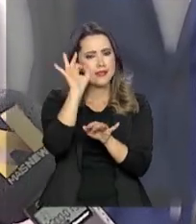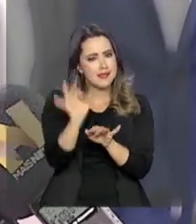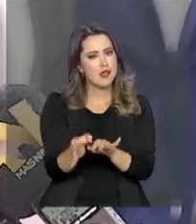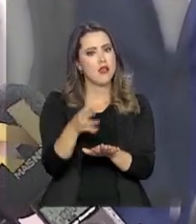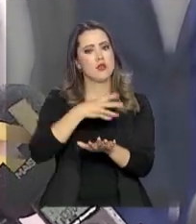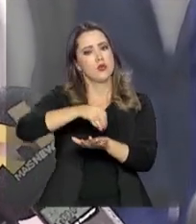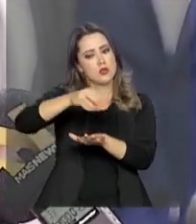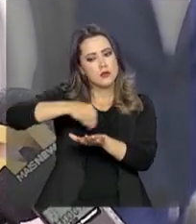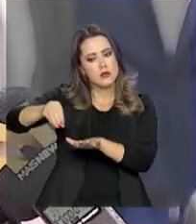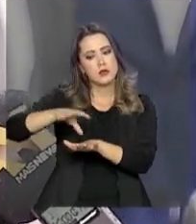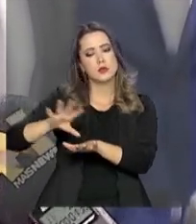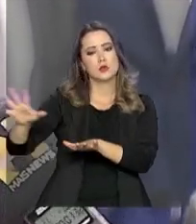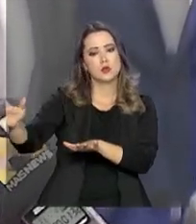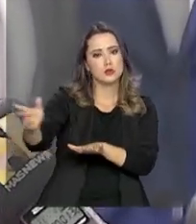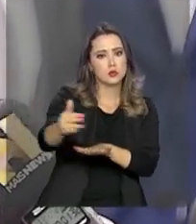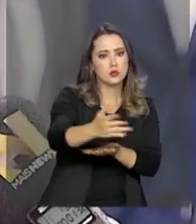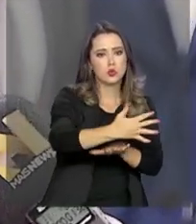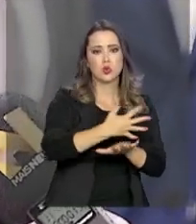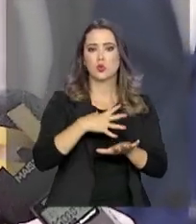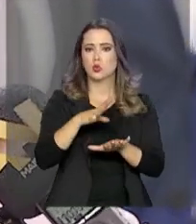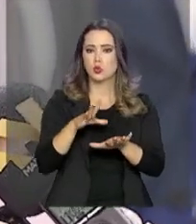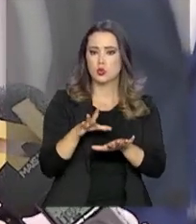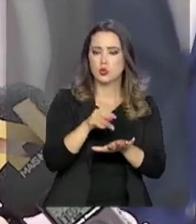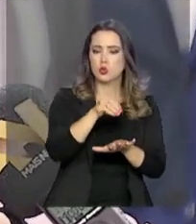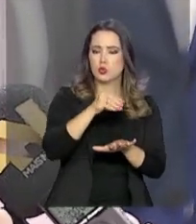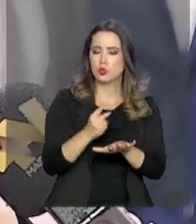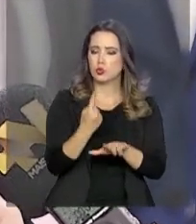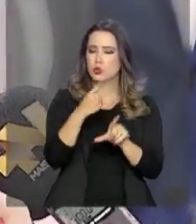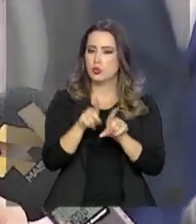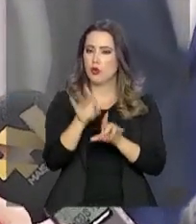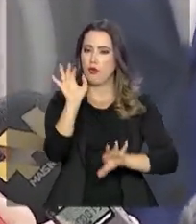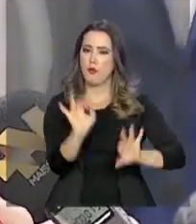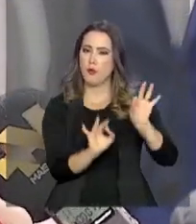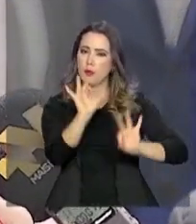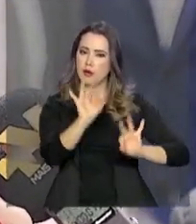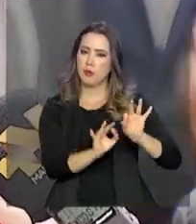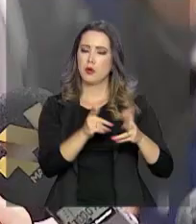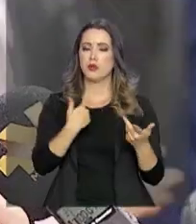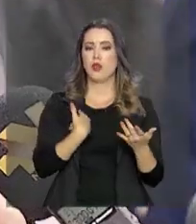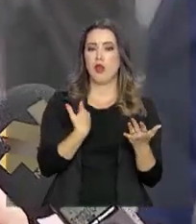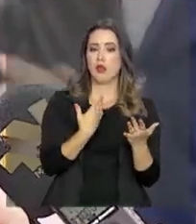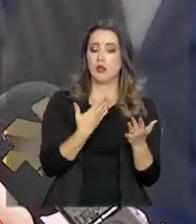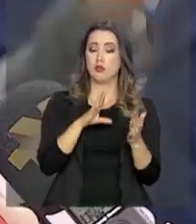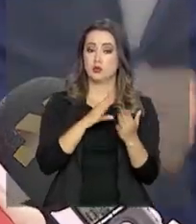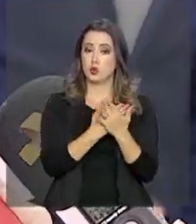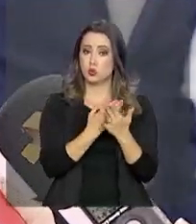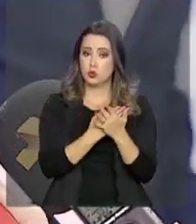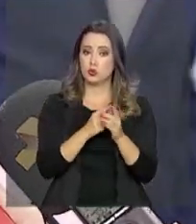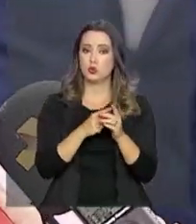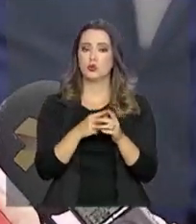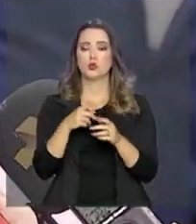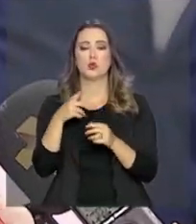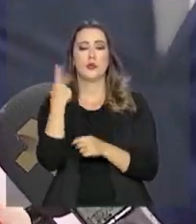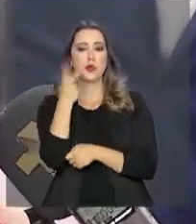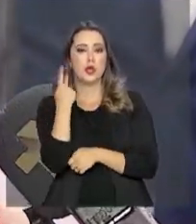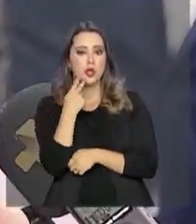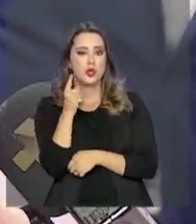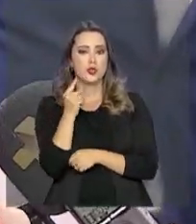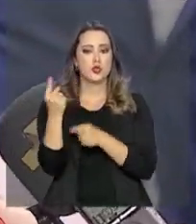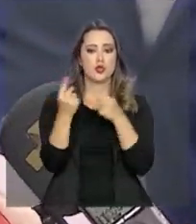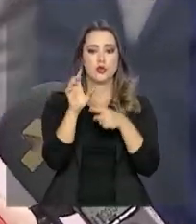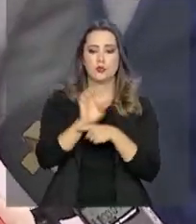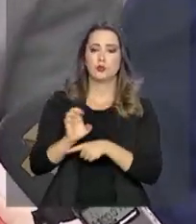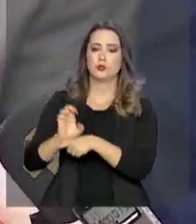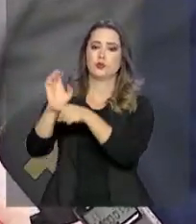possível coletados pra que a gente consiga formular políticas de acordo com cada estado é como você tem uma